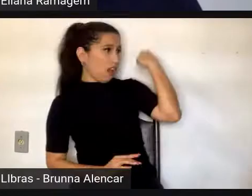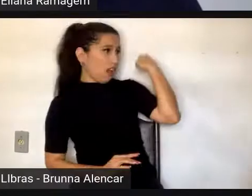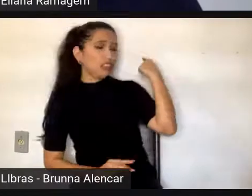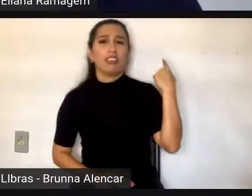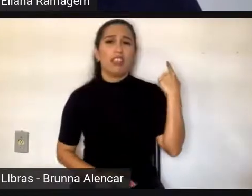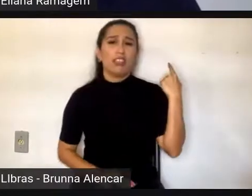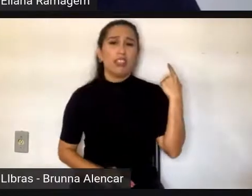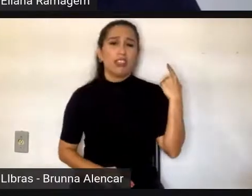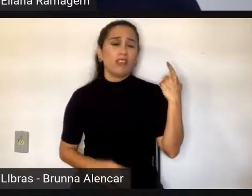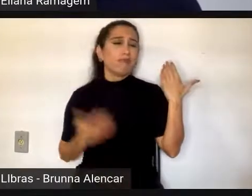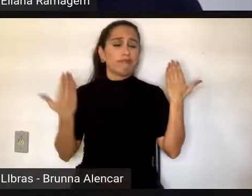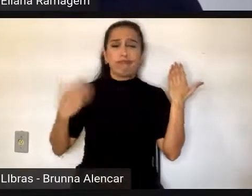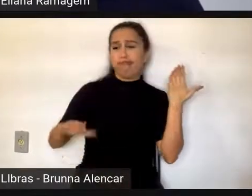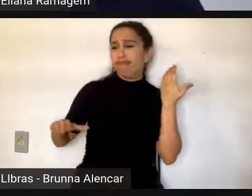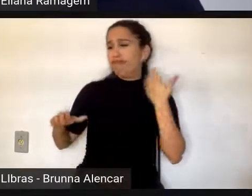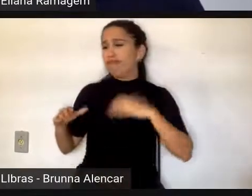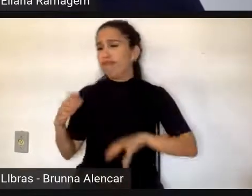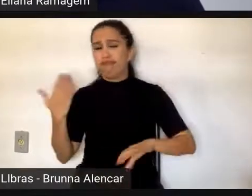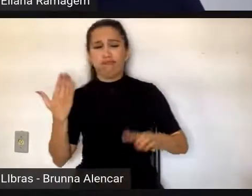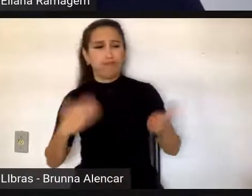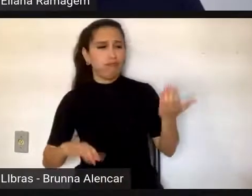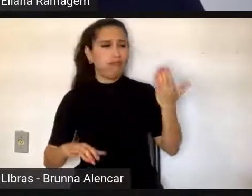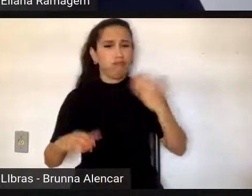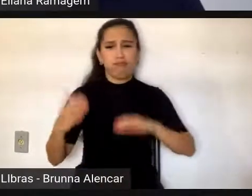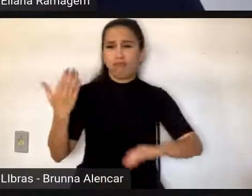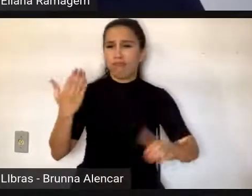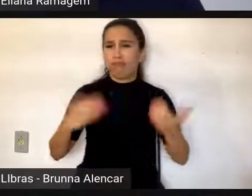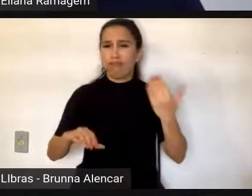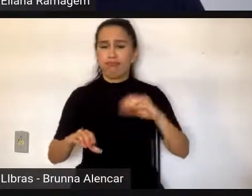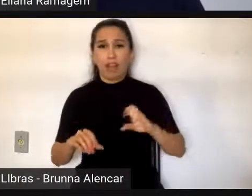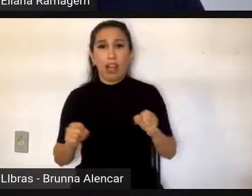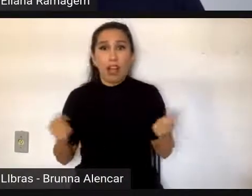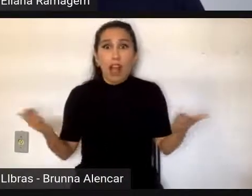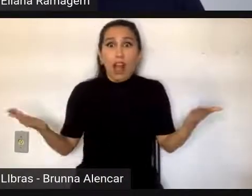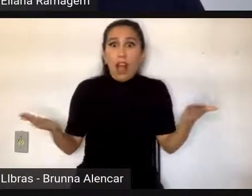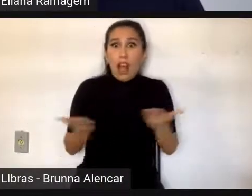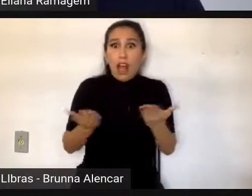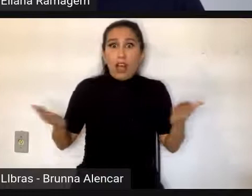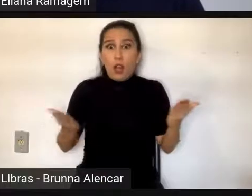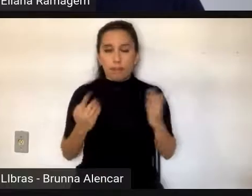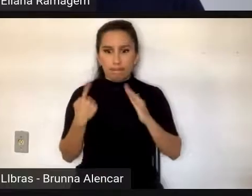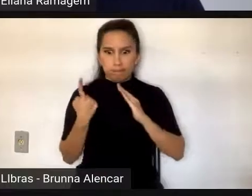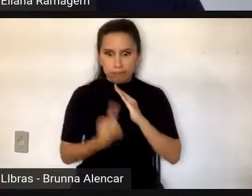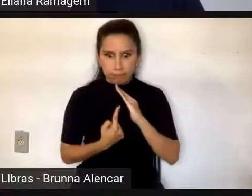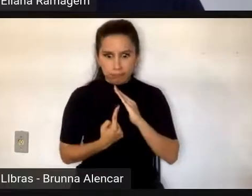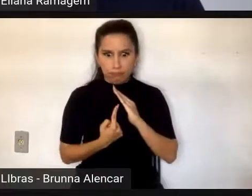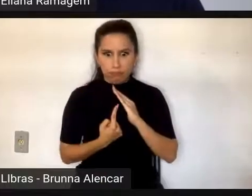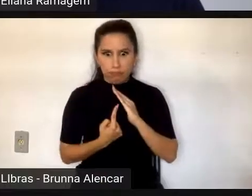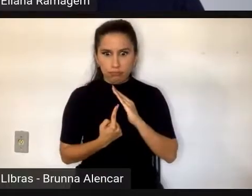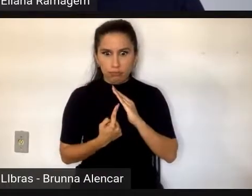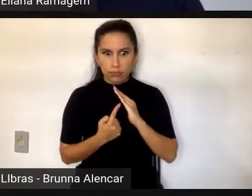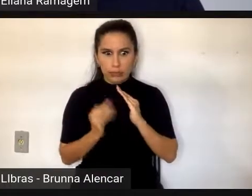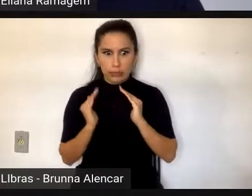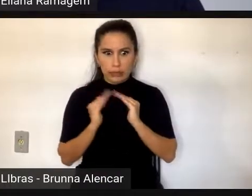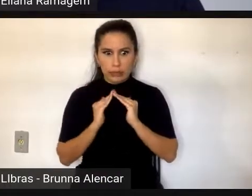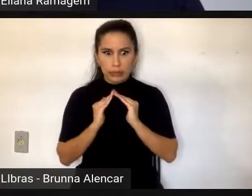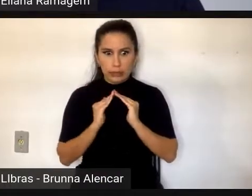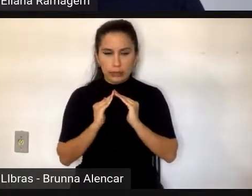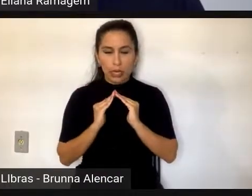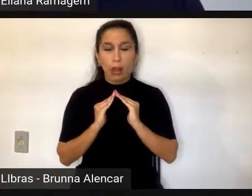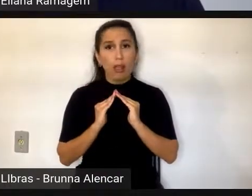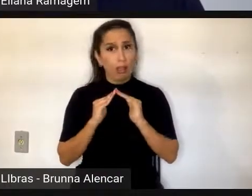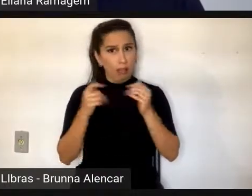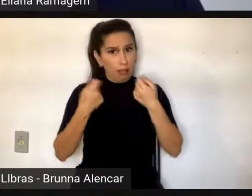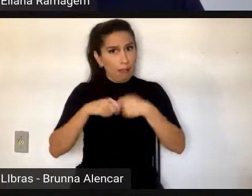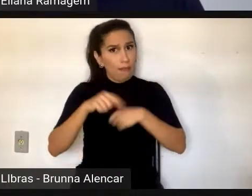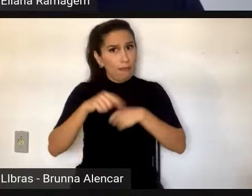atividade física, passa com o confinamento a parar para pensar que dentro de casa é possível,